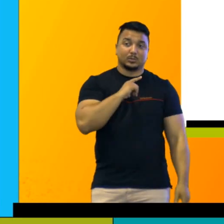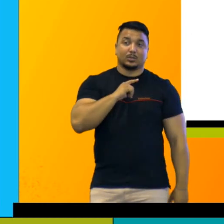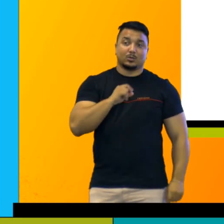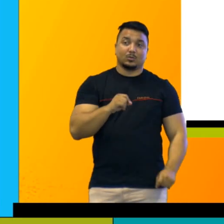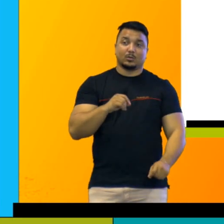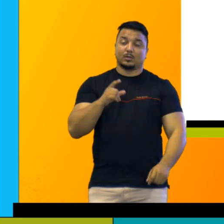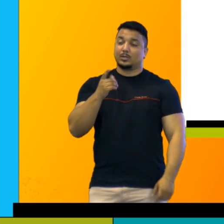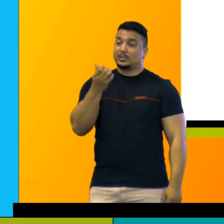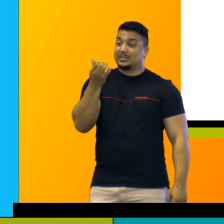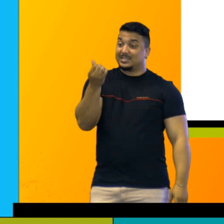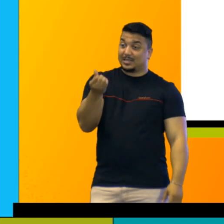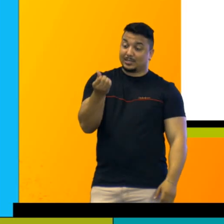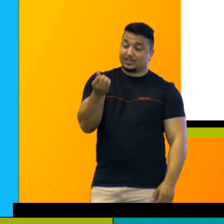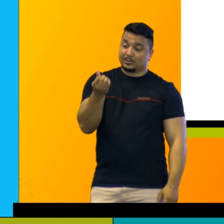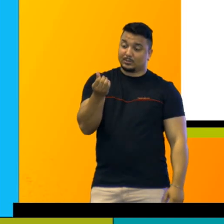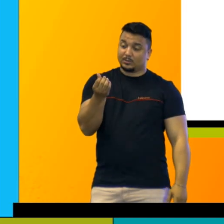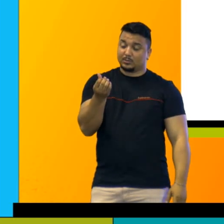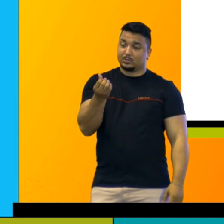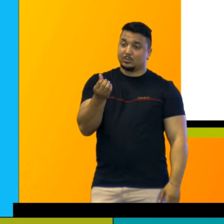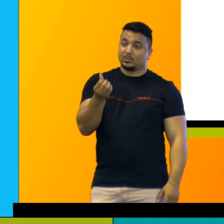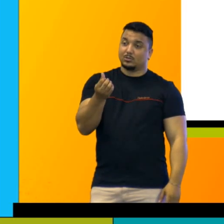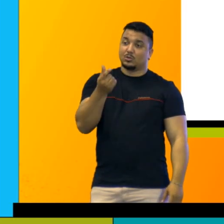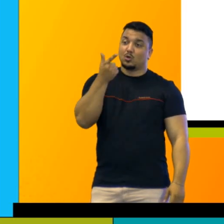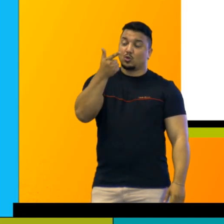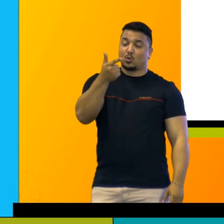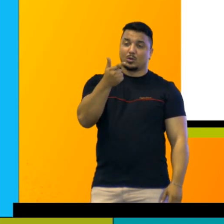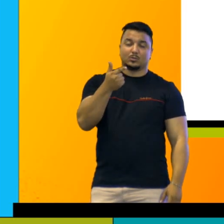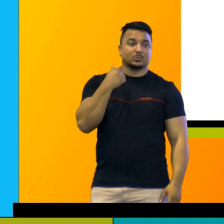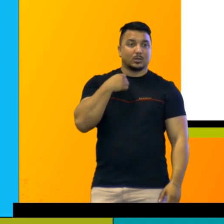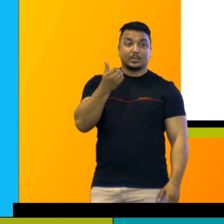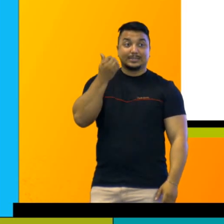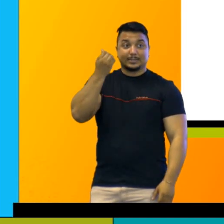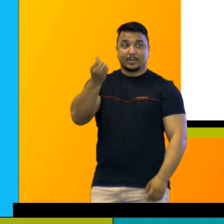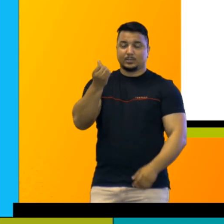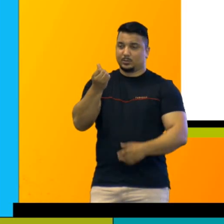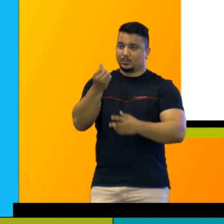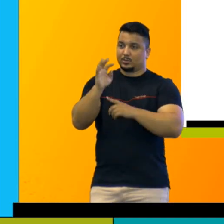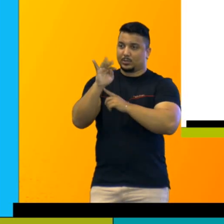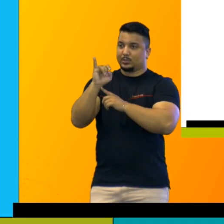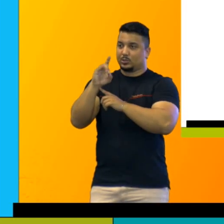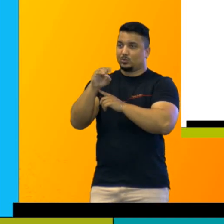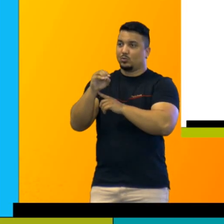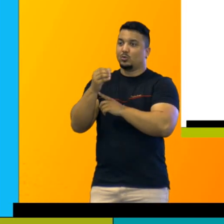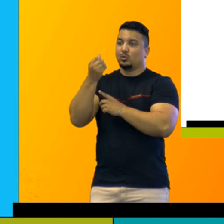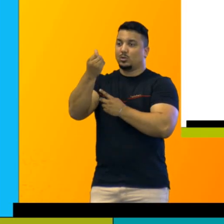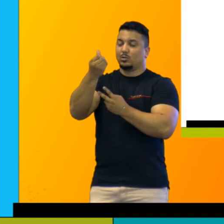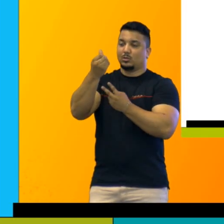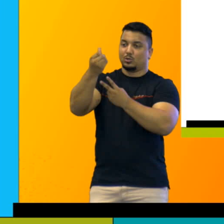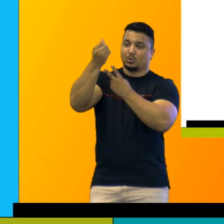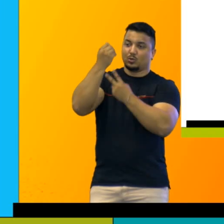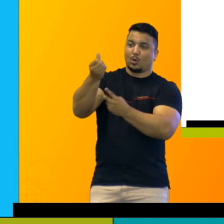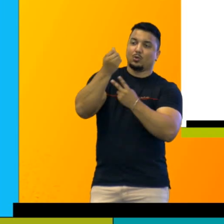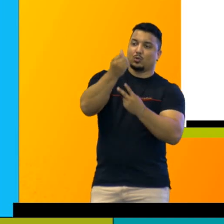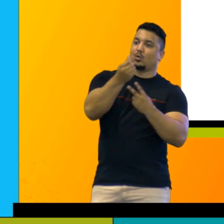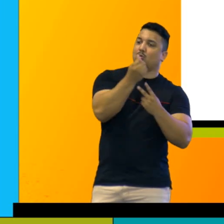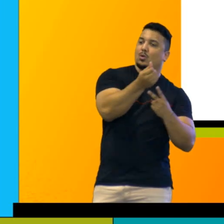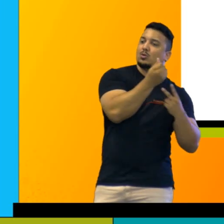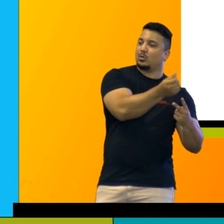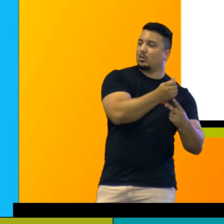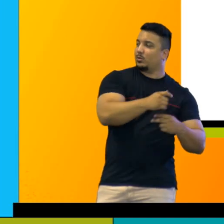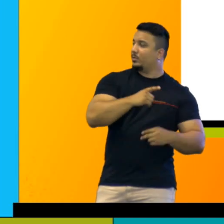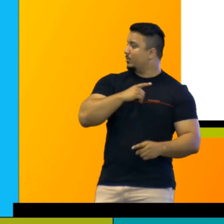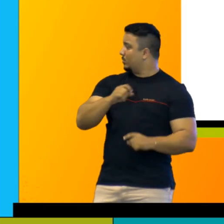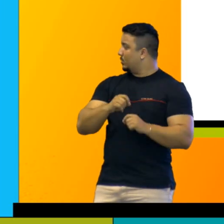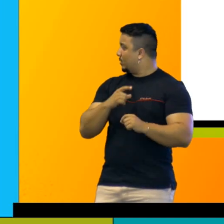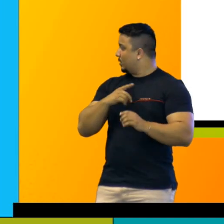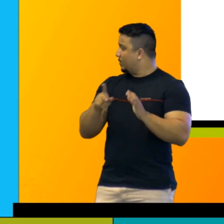de 6, 2 a 2. Você vai combinar 6 tecidos de 2 em 2. Essa fórmula da